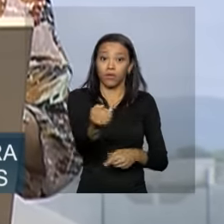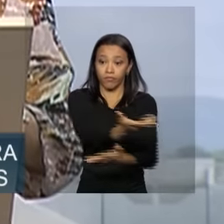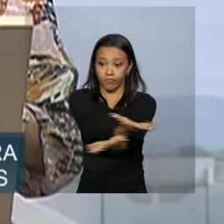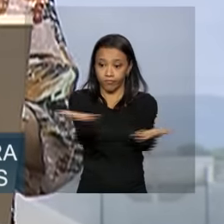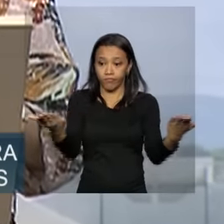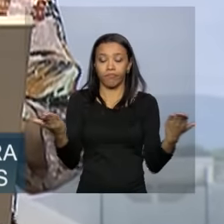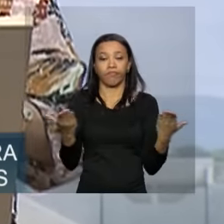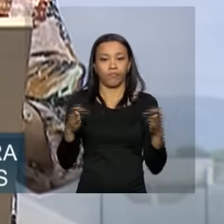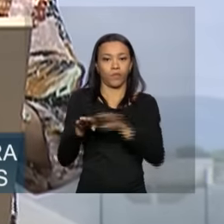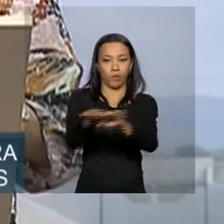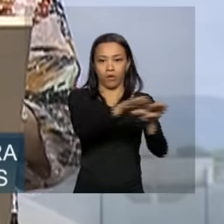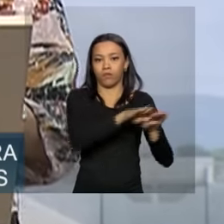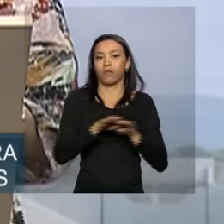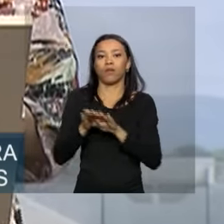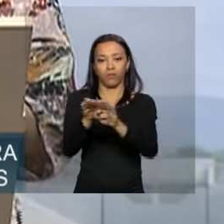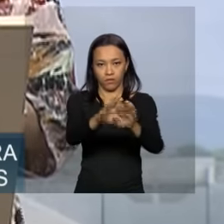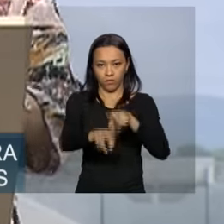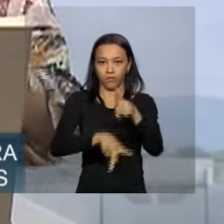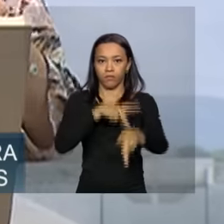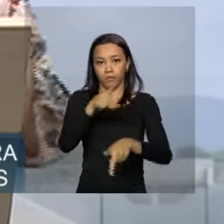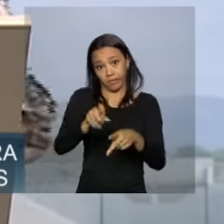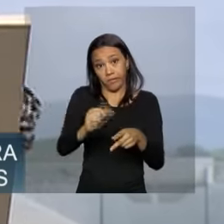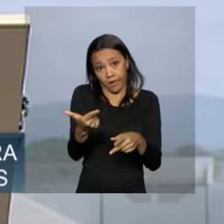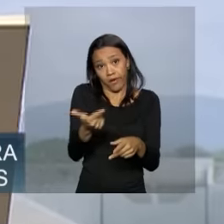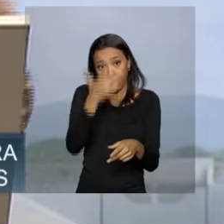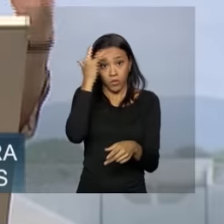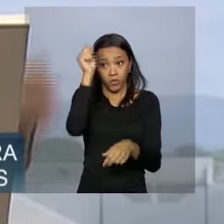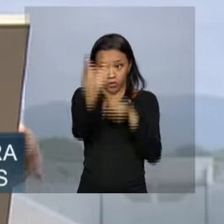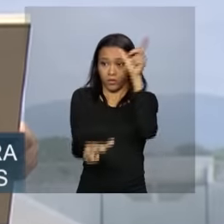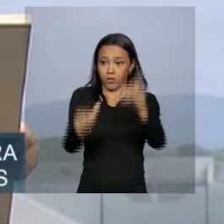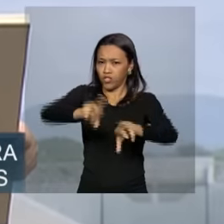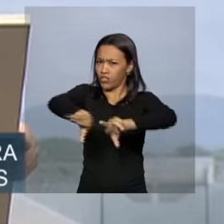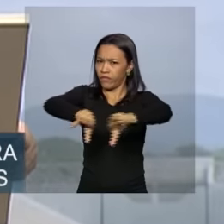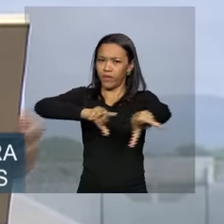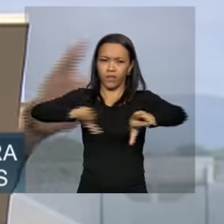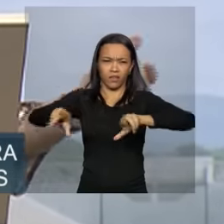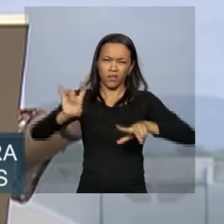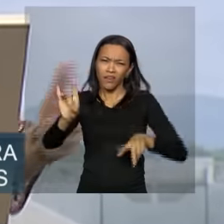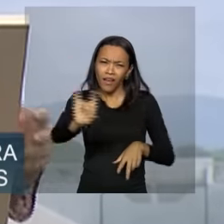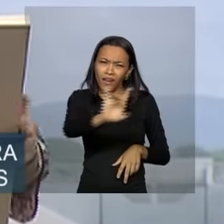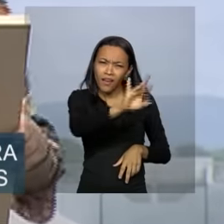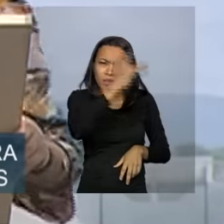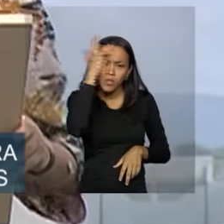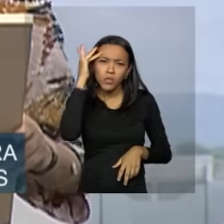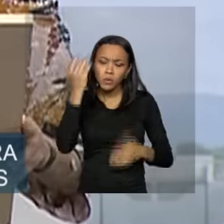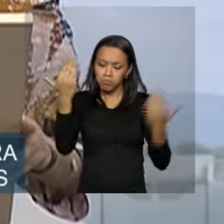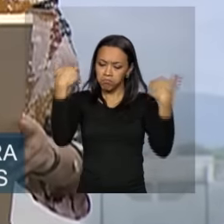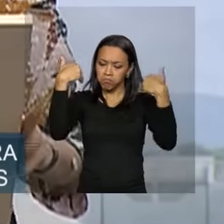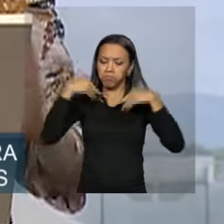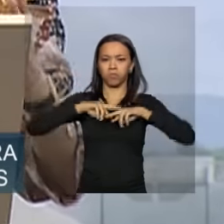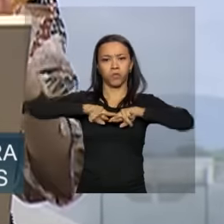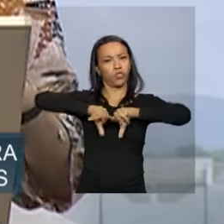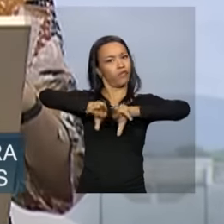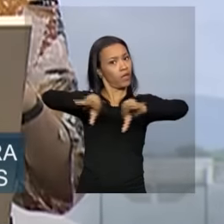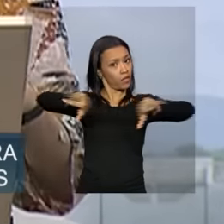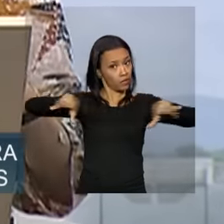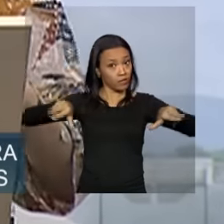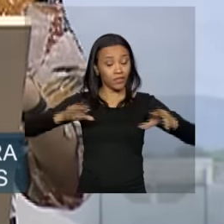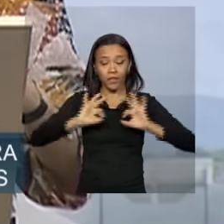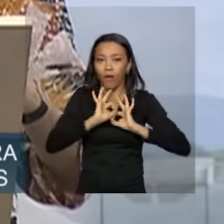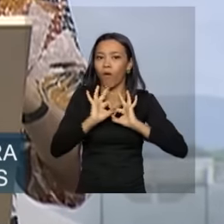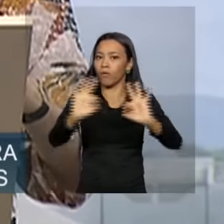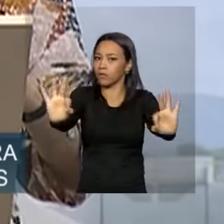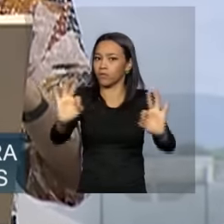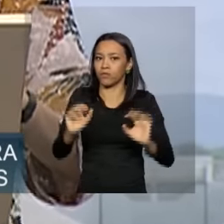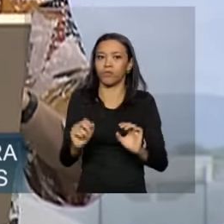As pessoas são diferentes. Cada um de nós é diferente do outro, e isso é uma coisa fantástica, e faz o mundo